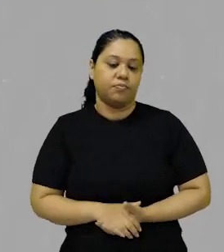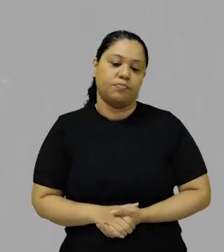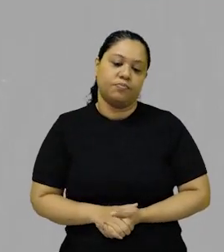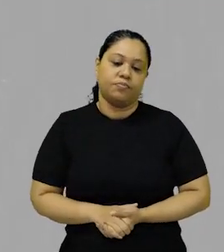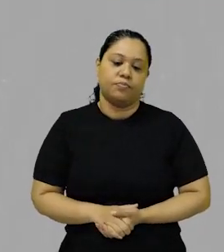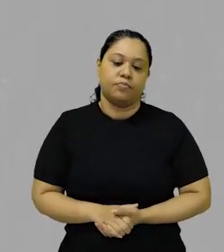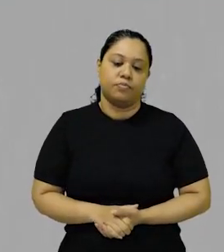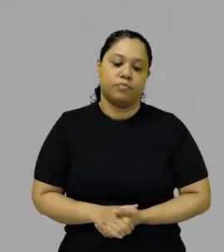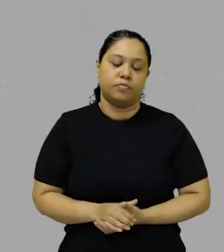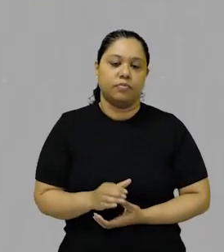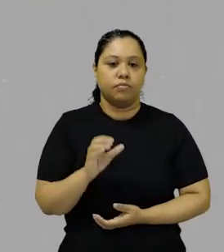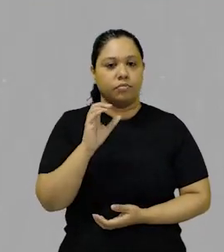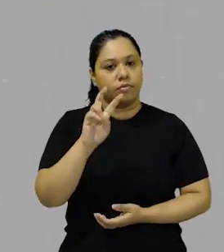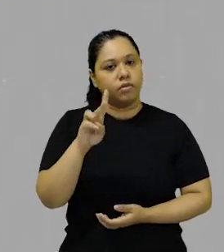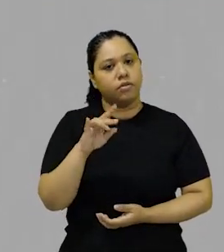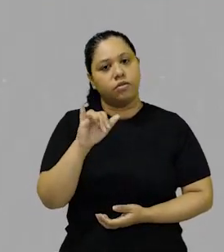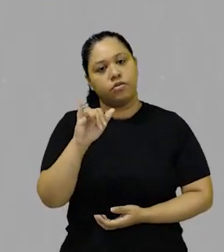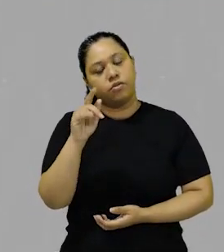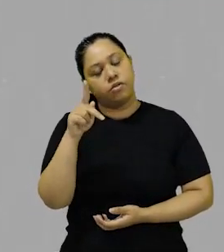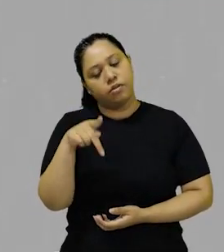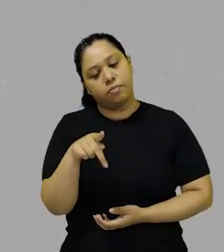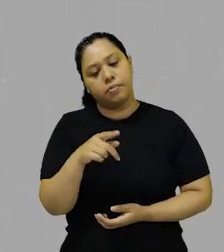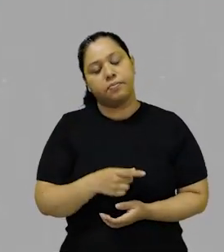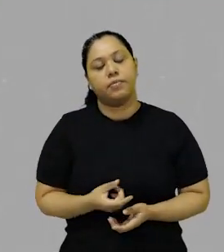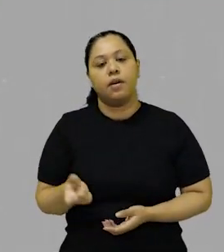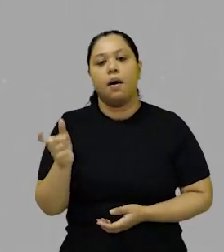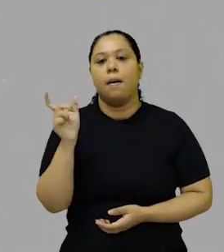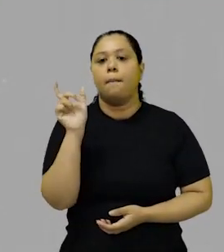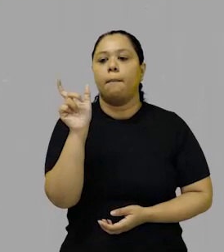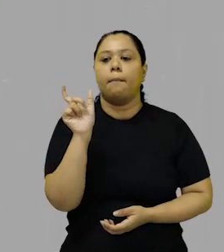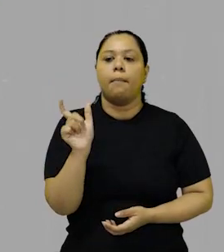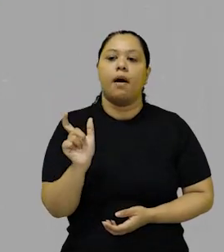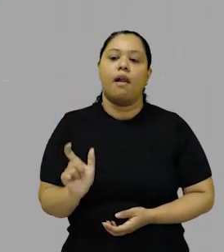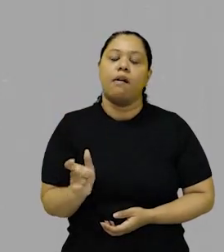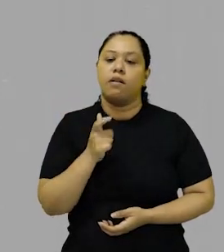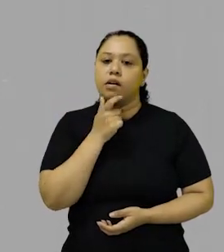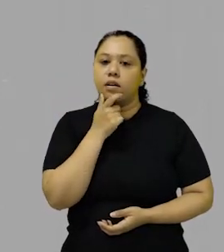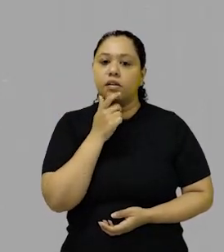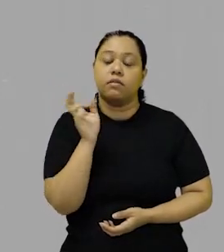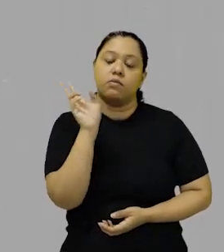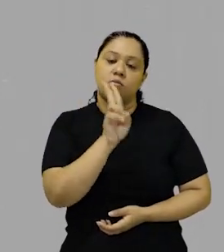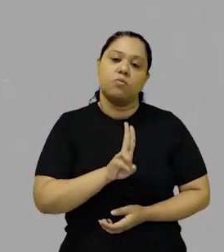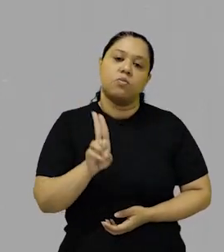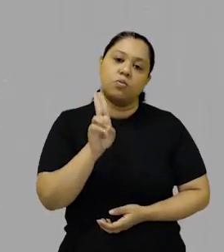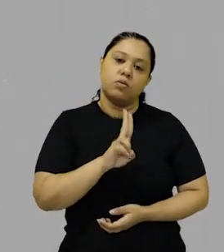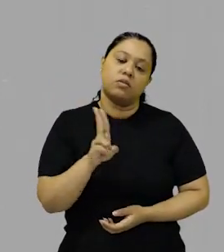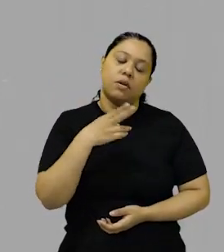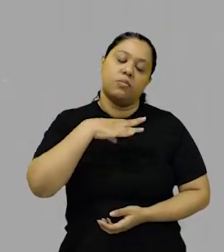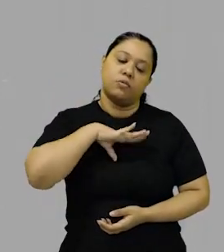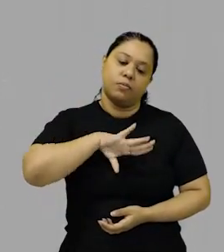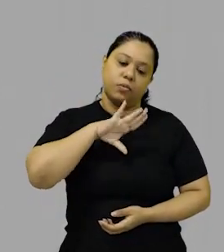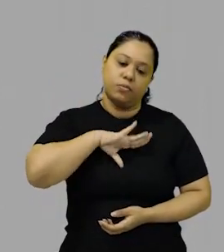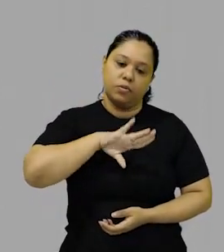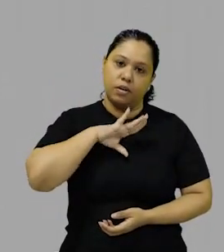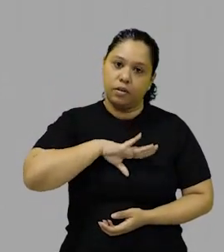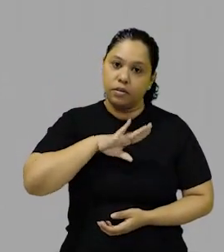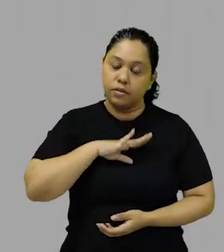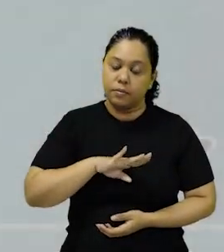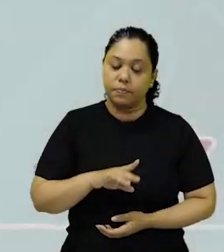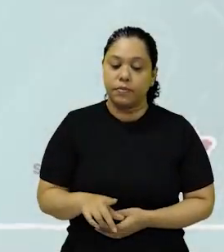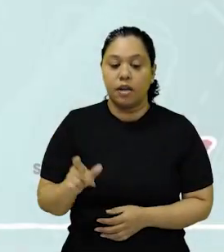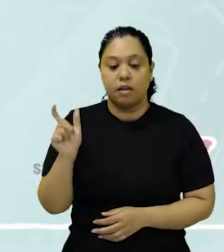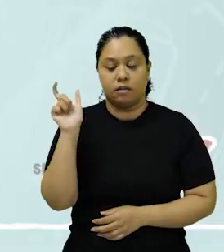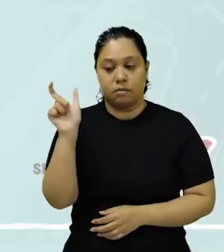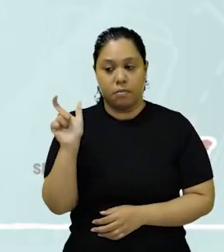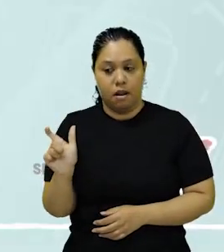E o ship, office boy, são todas palavras do inglês que nós utilizamos na língua portuguesa. essas